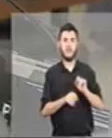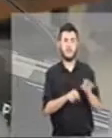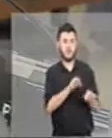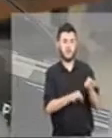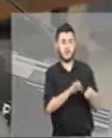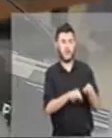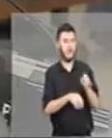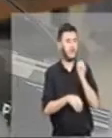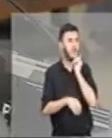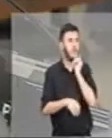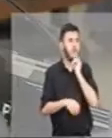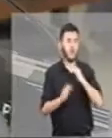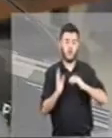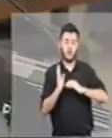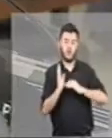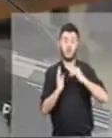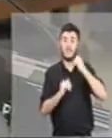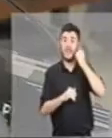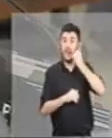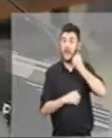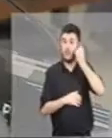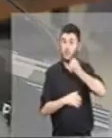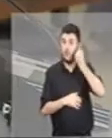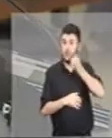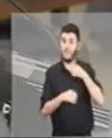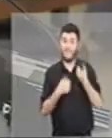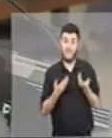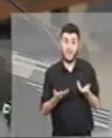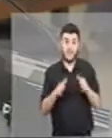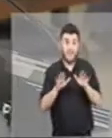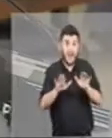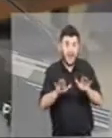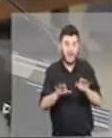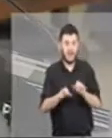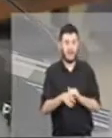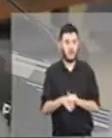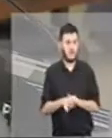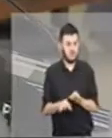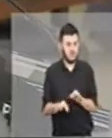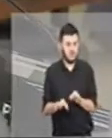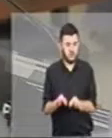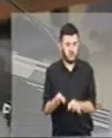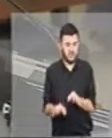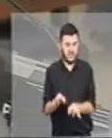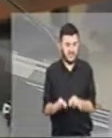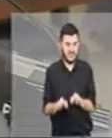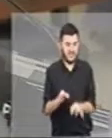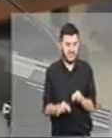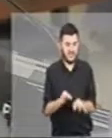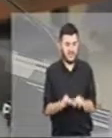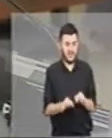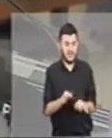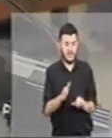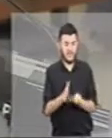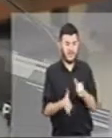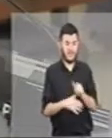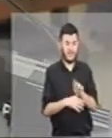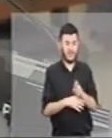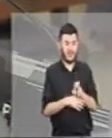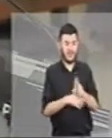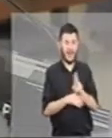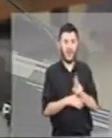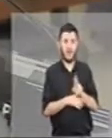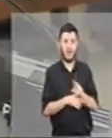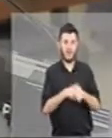senador, evidentemente o juiz de primeiro grau não tem competência. Como nós já assentamos aqui... Julgamento